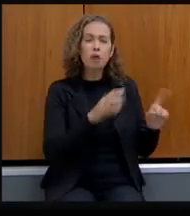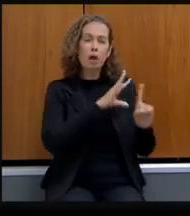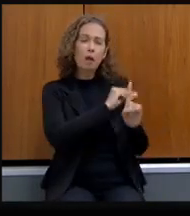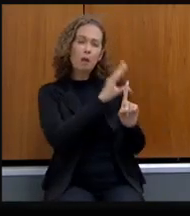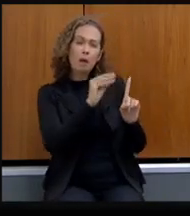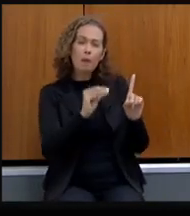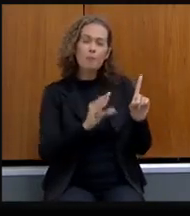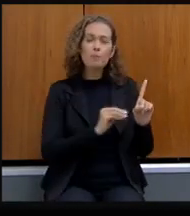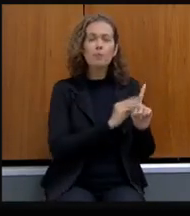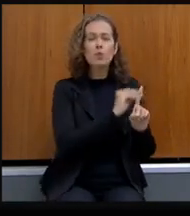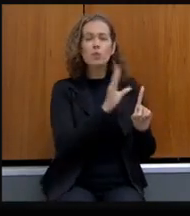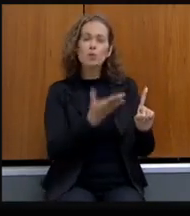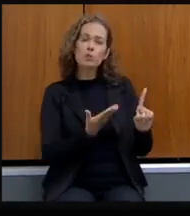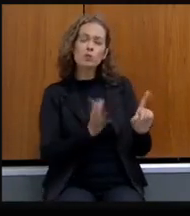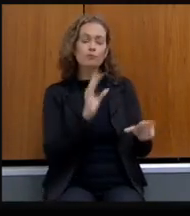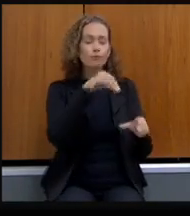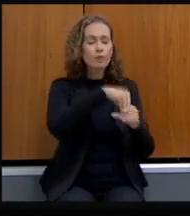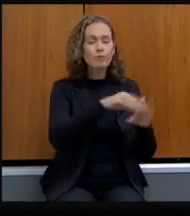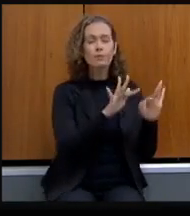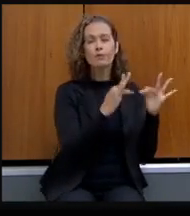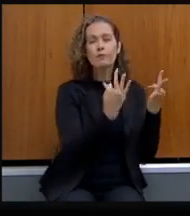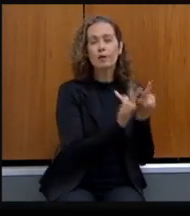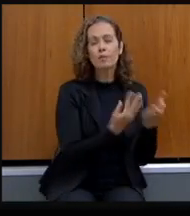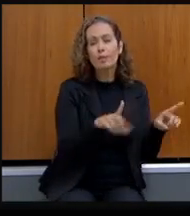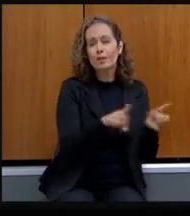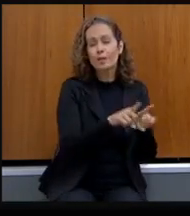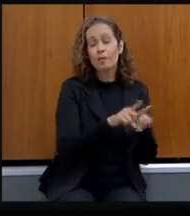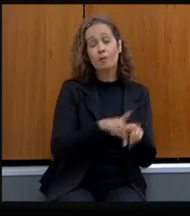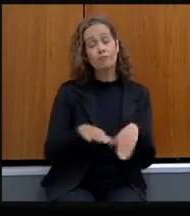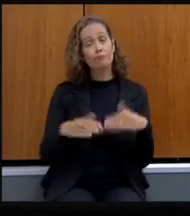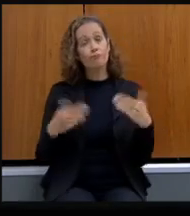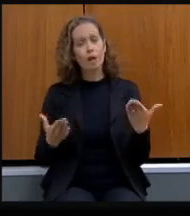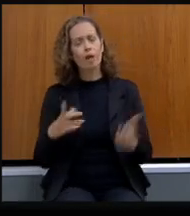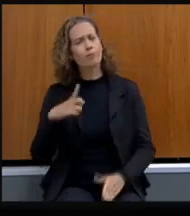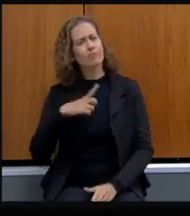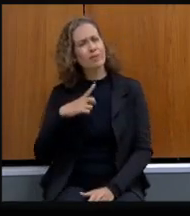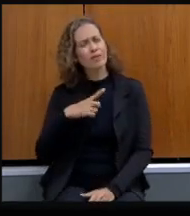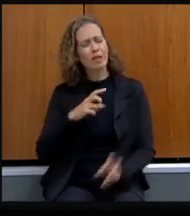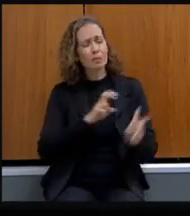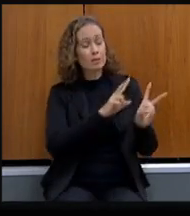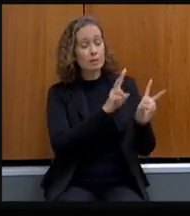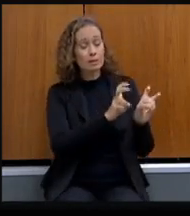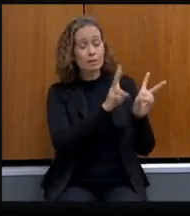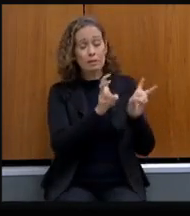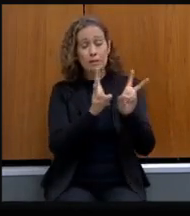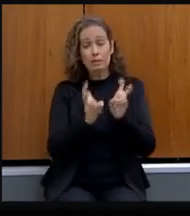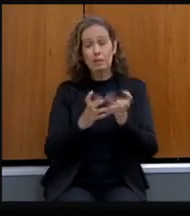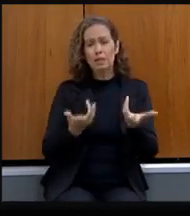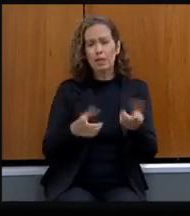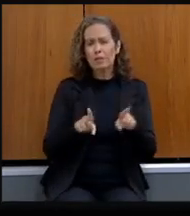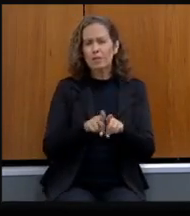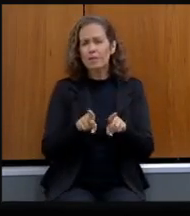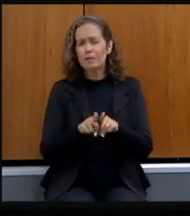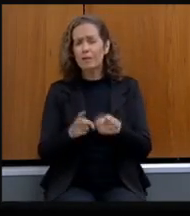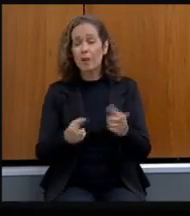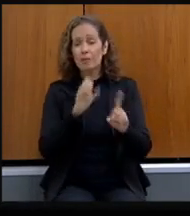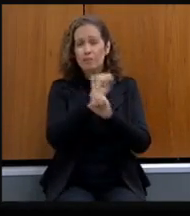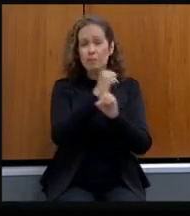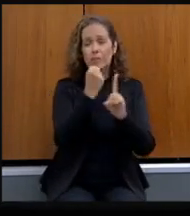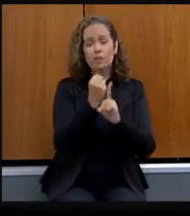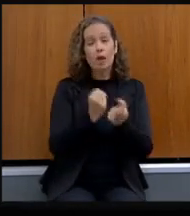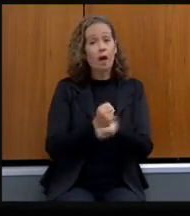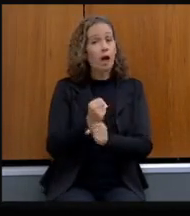é nitrato sexual intrafamiliar ou seja nós temos aspectos e vão em a sociedade durante